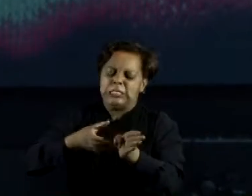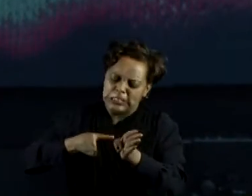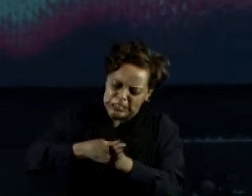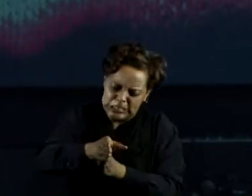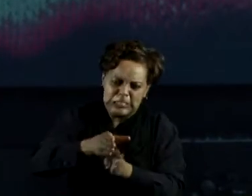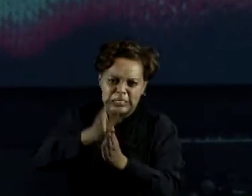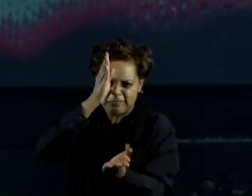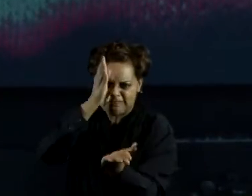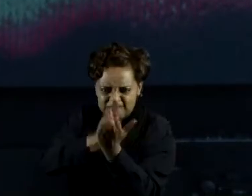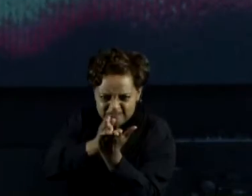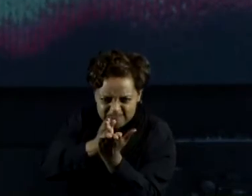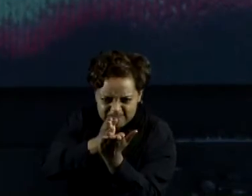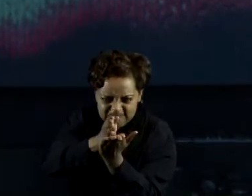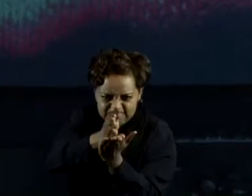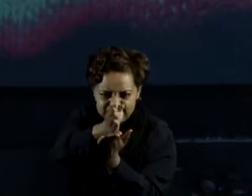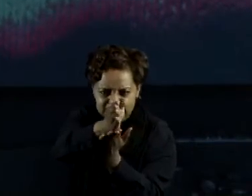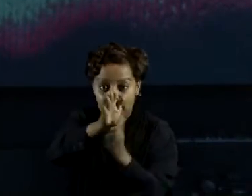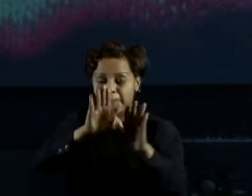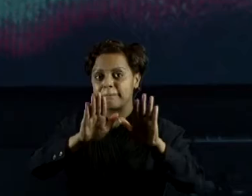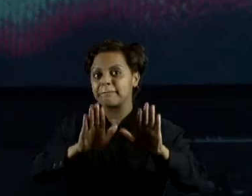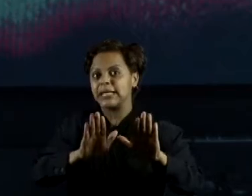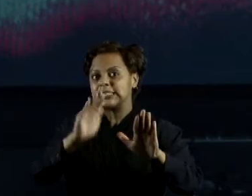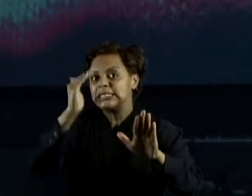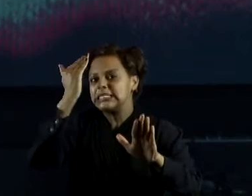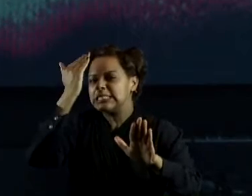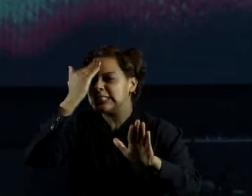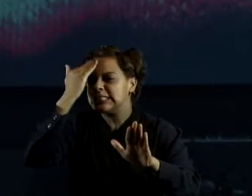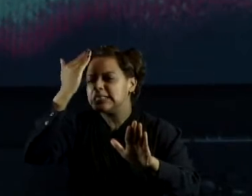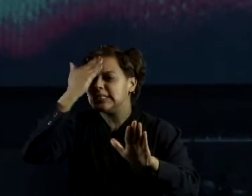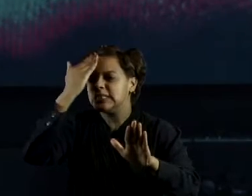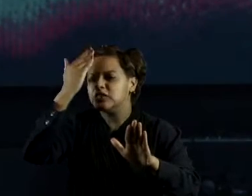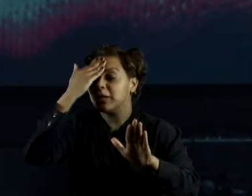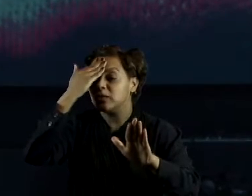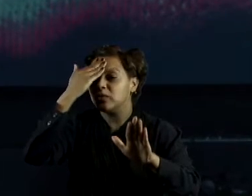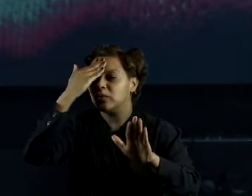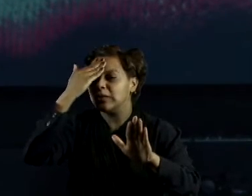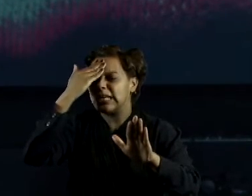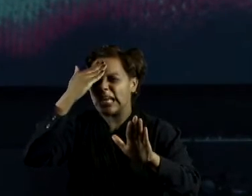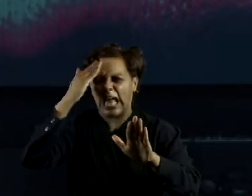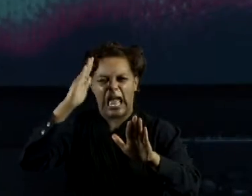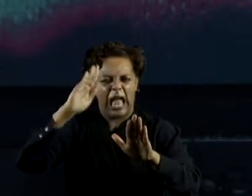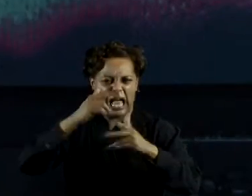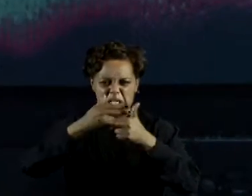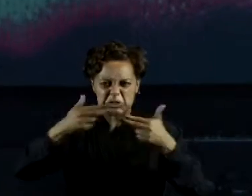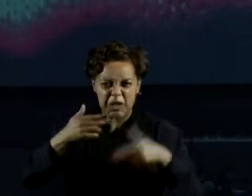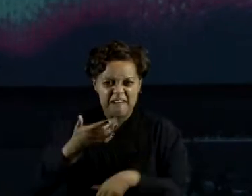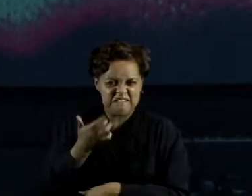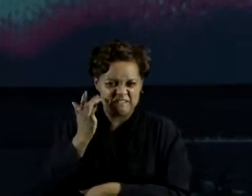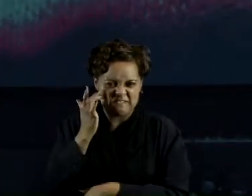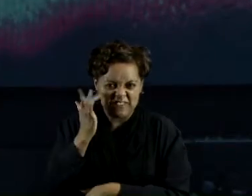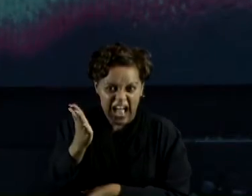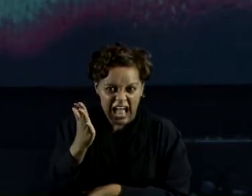direção, mas, sobretudo, o entendimento de que as coisas não virão de graça.